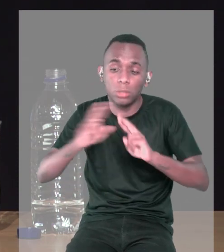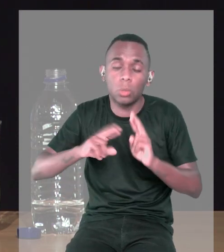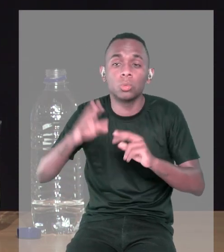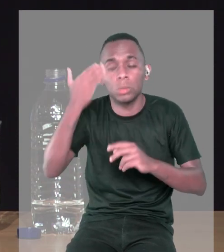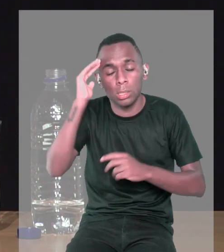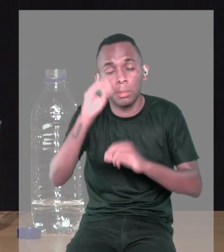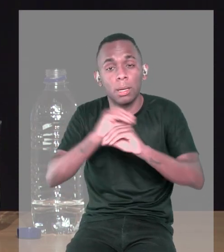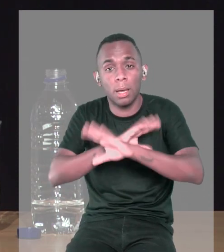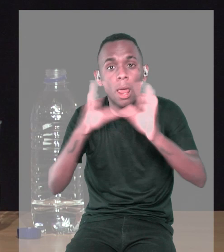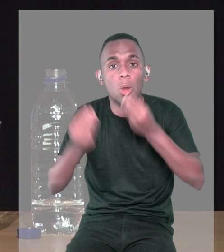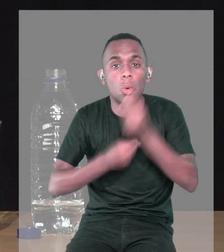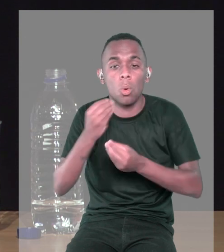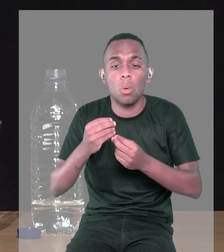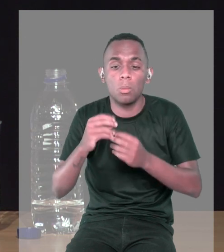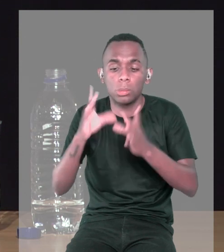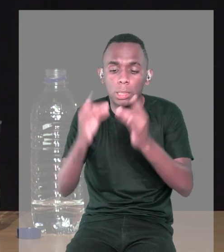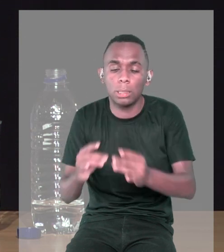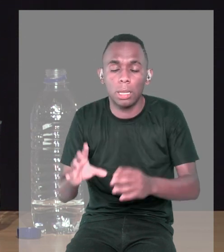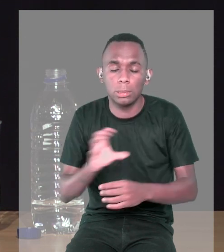E me parece que